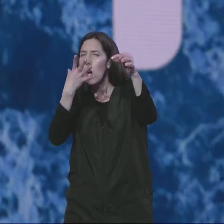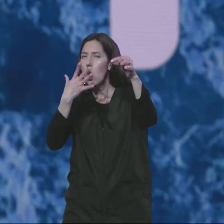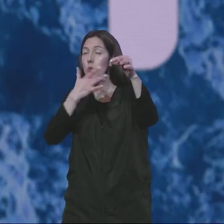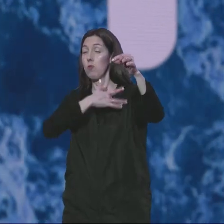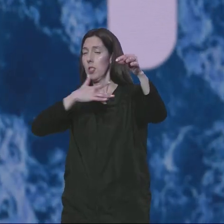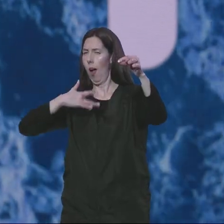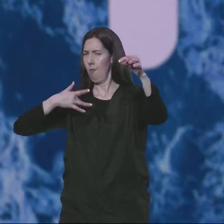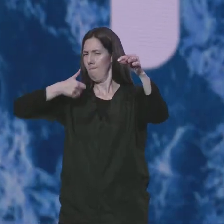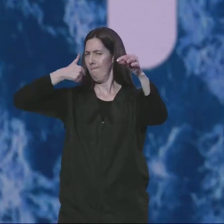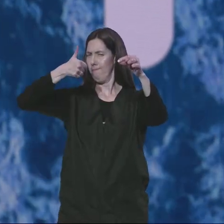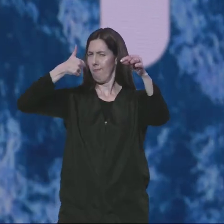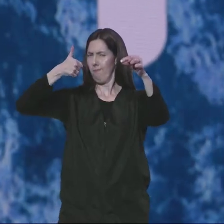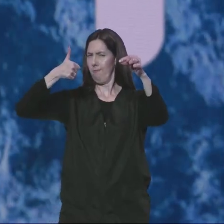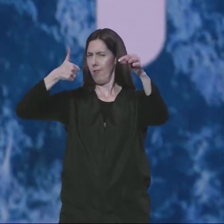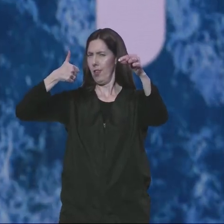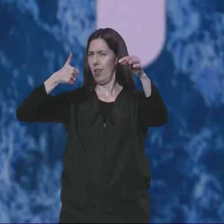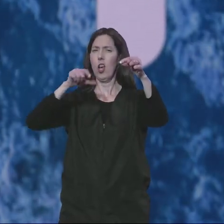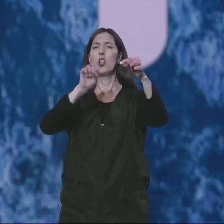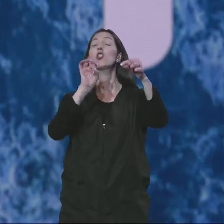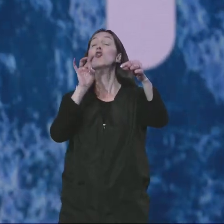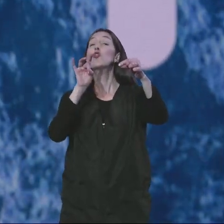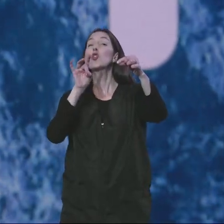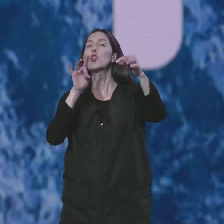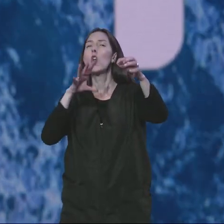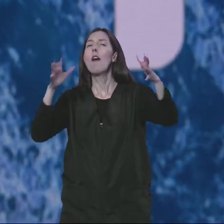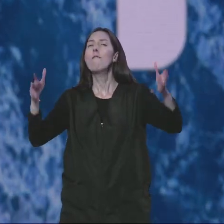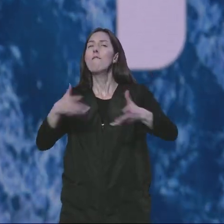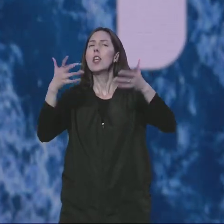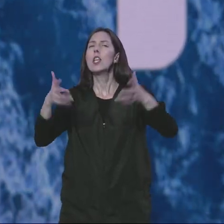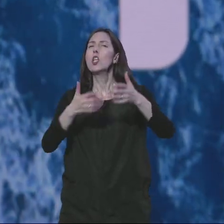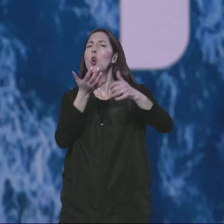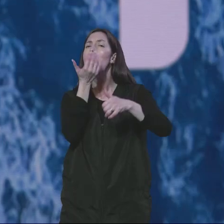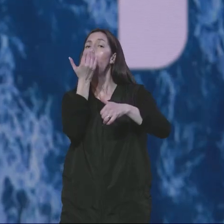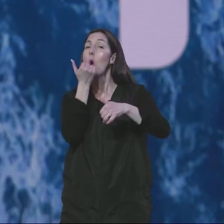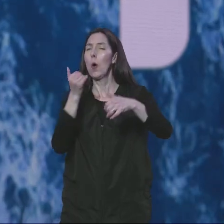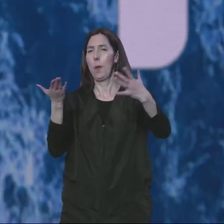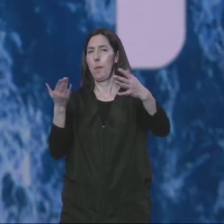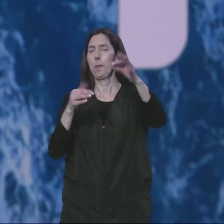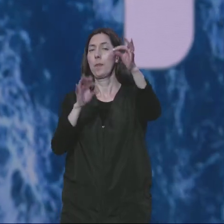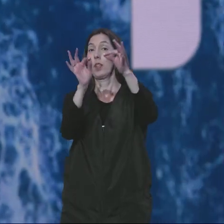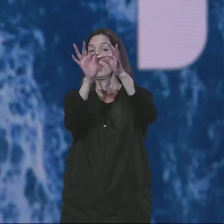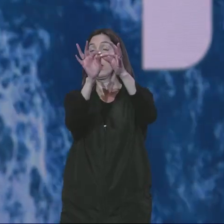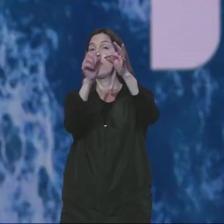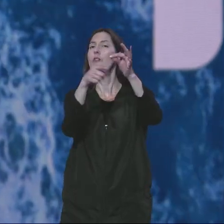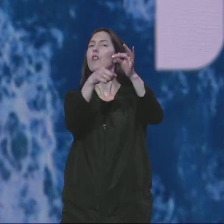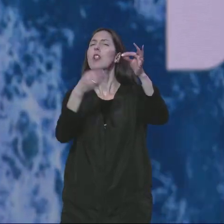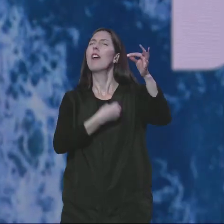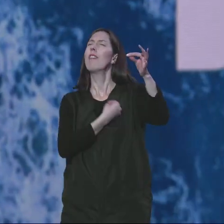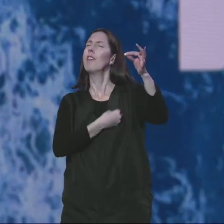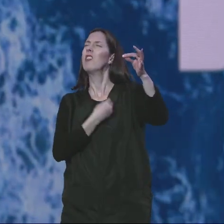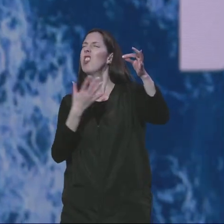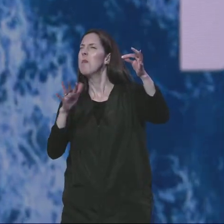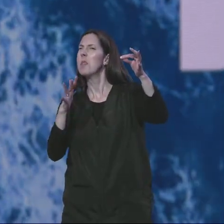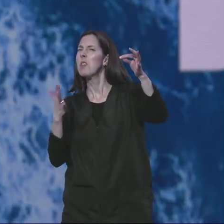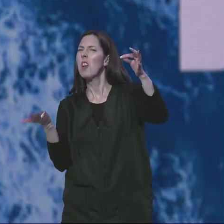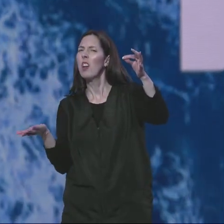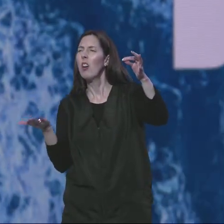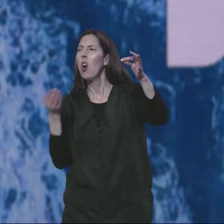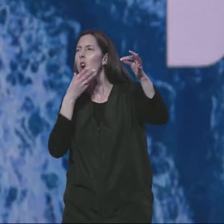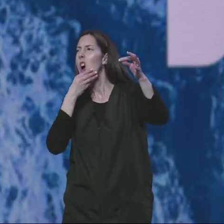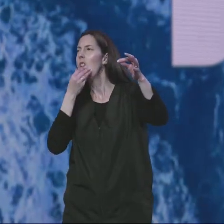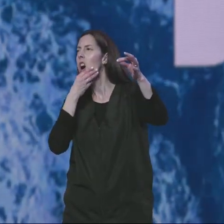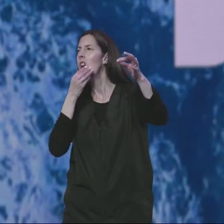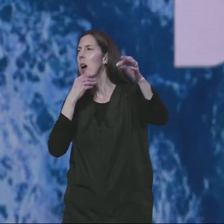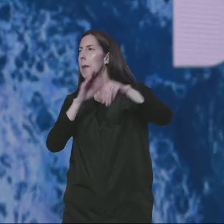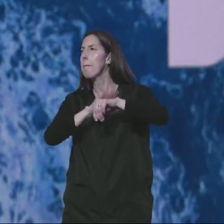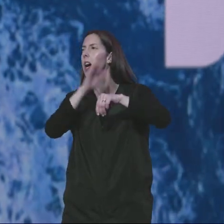saudável, só come verdura. Você vai viver, vai. Quantos anos tem o homem mais velho do mundo, a